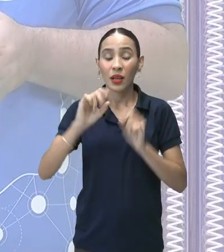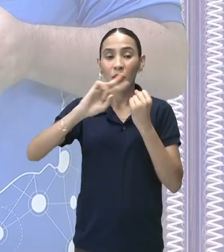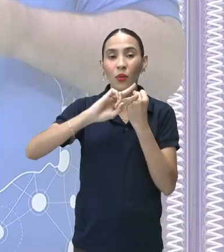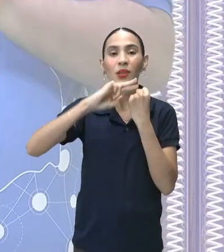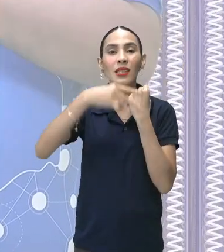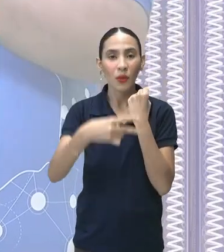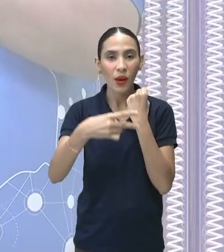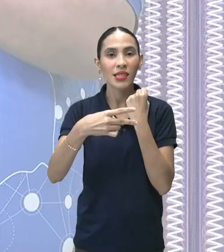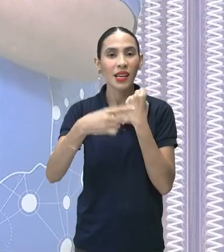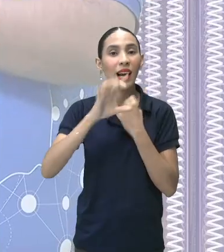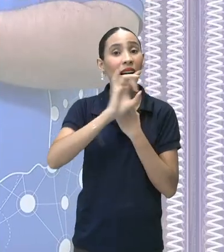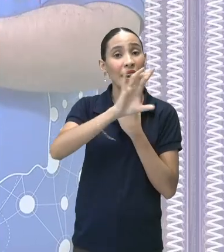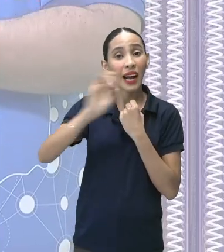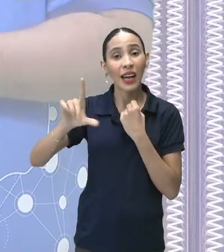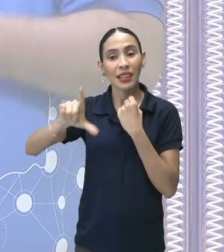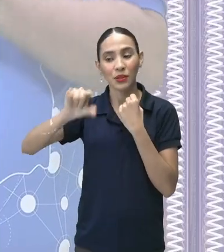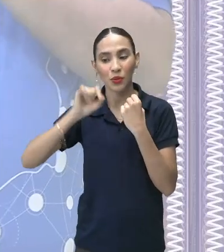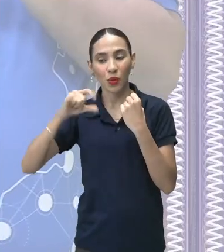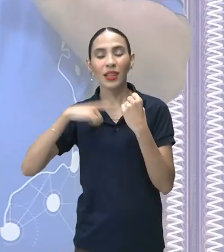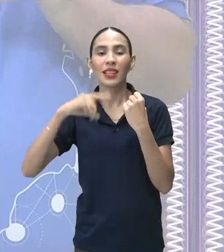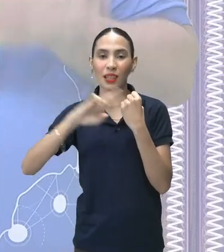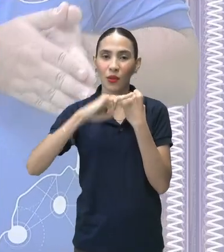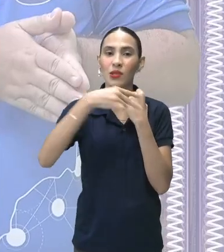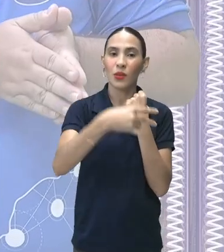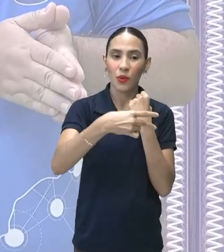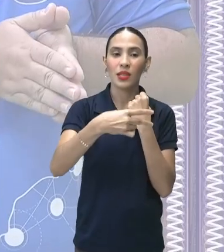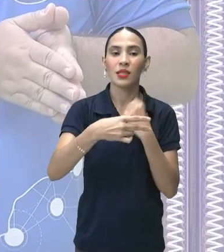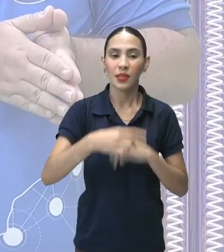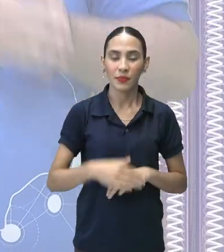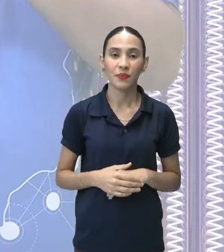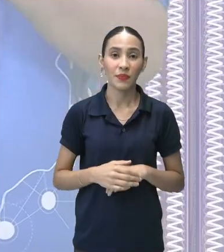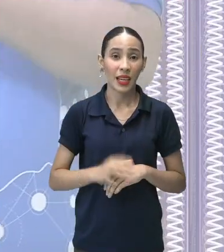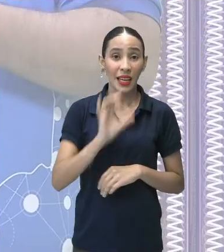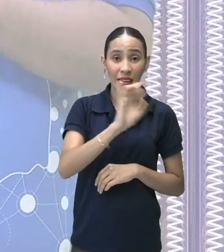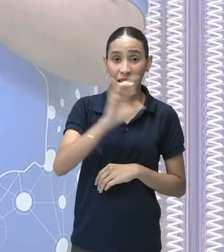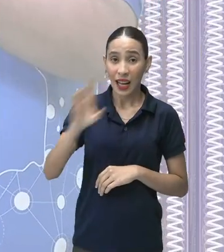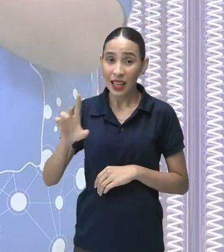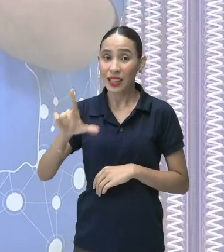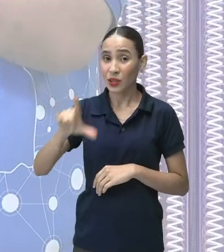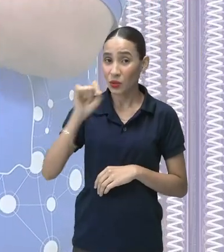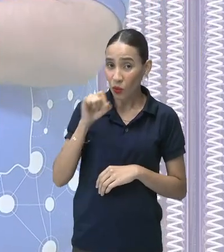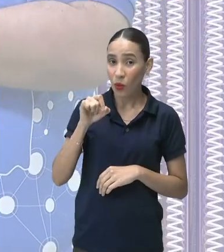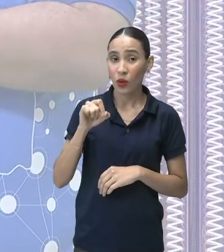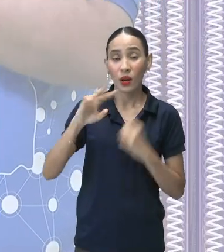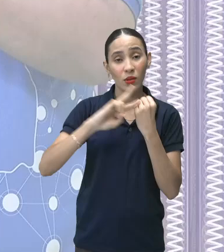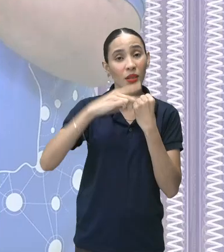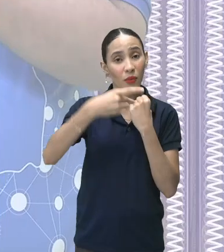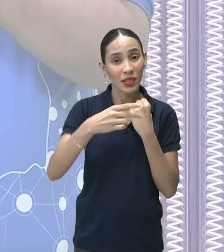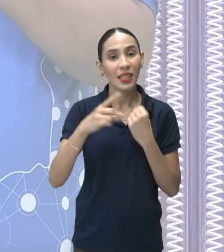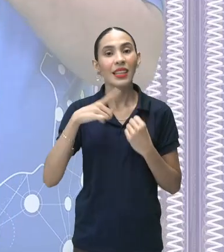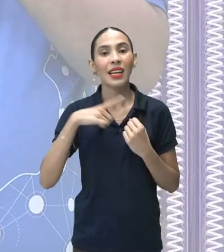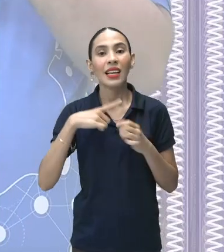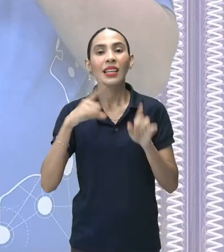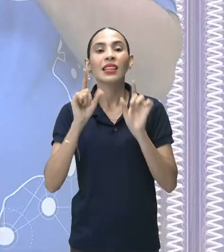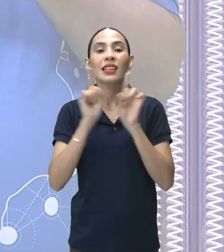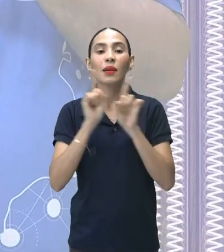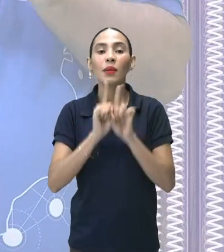consequências. Cada escolha tem uma consequência. Cada escolha, além da sua consequência, tem uma